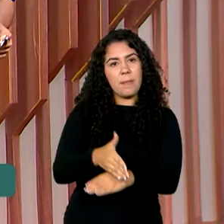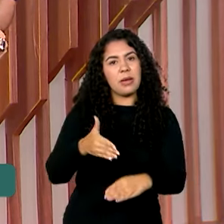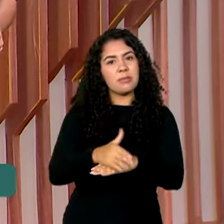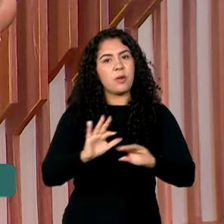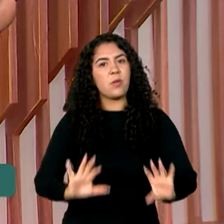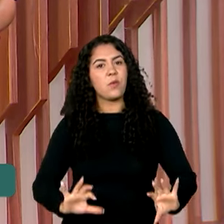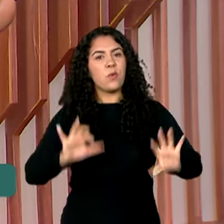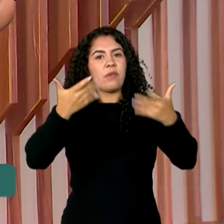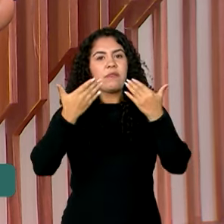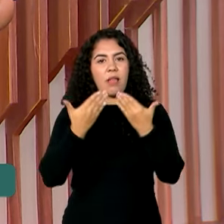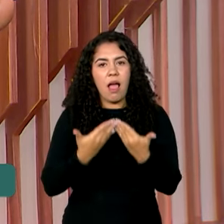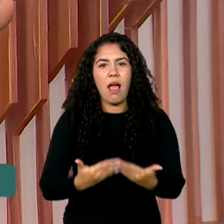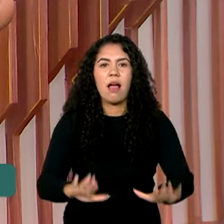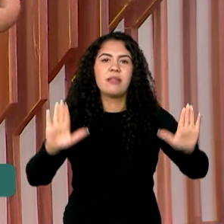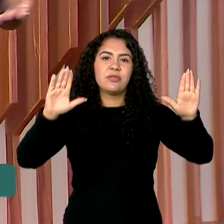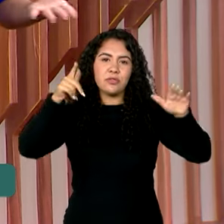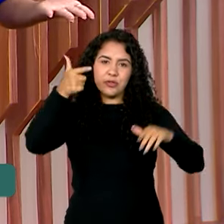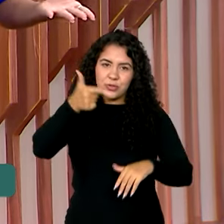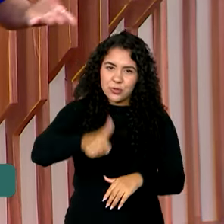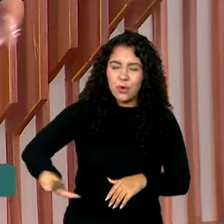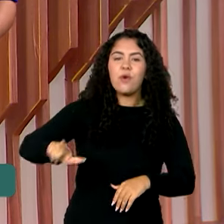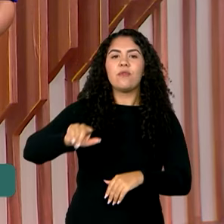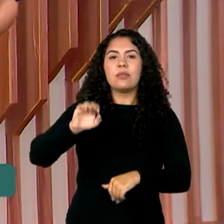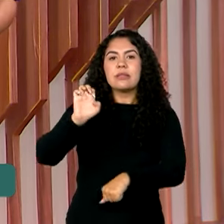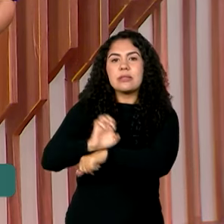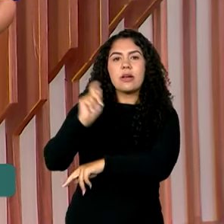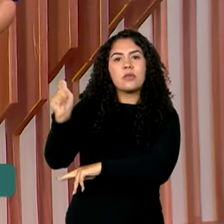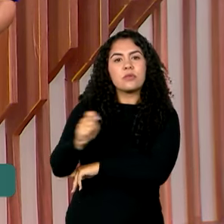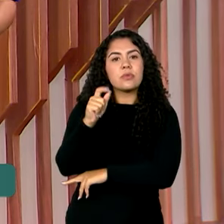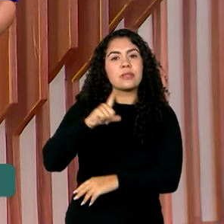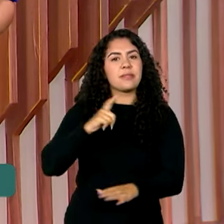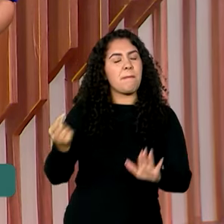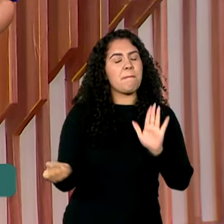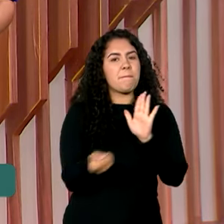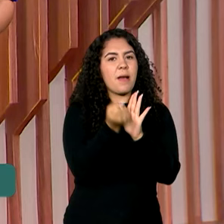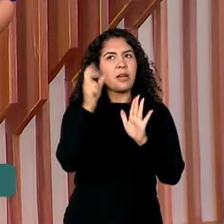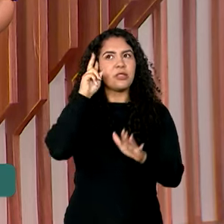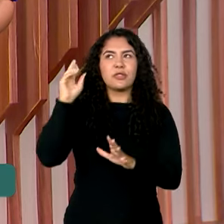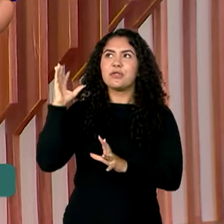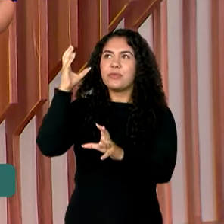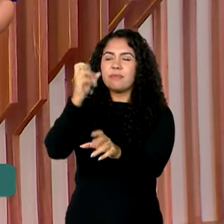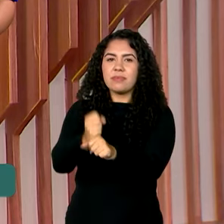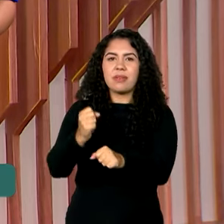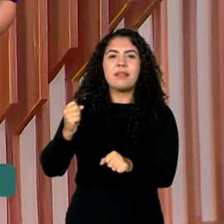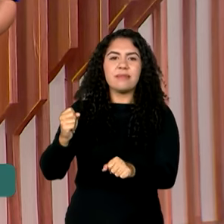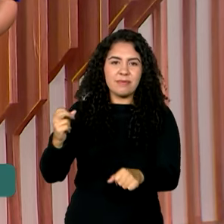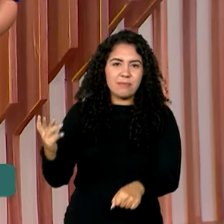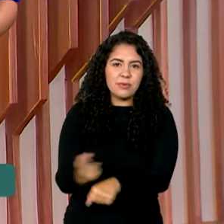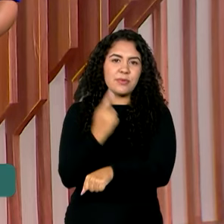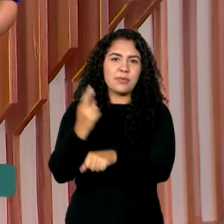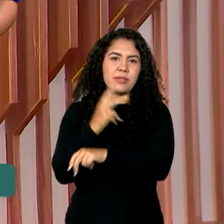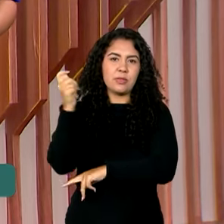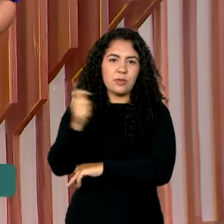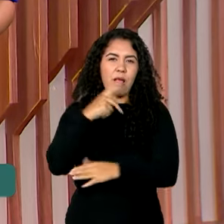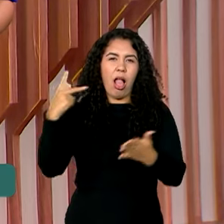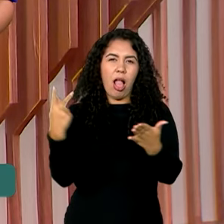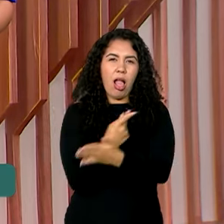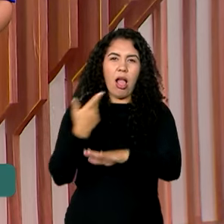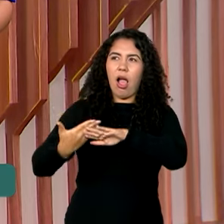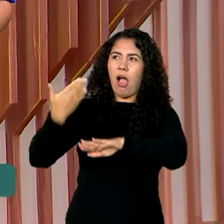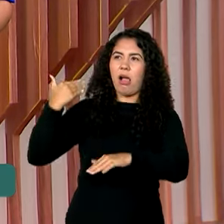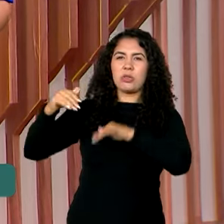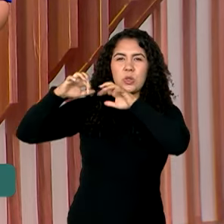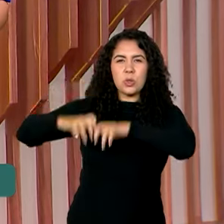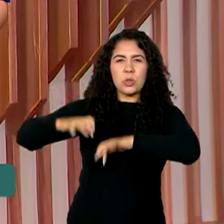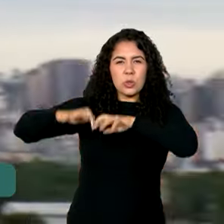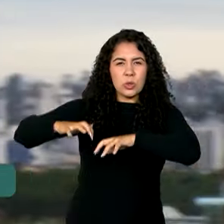solenidade de reabertura do local, que representa aí mais um marco na reconstrução do Rio Grande do Sul após as enchentes de